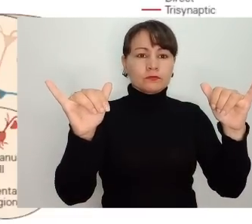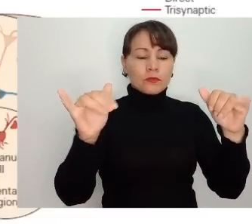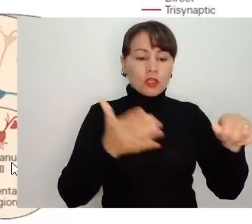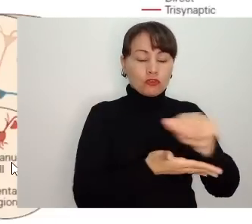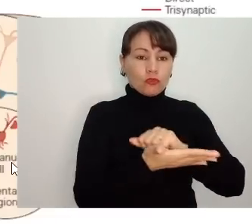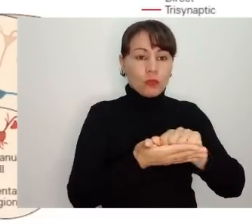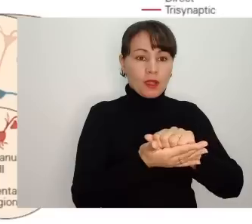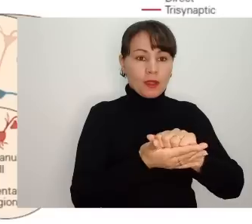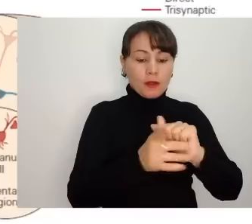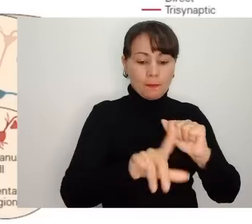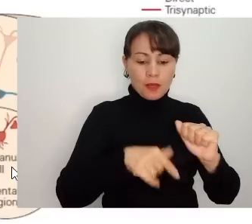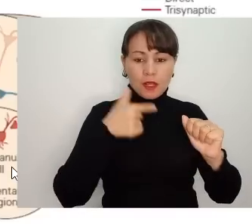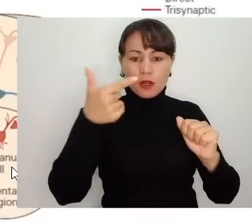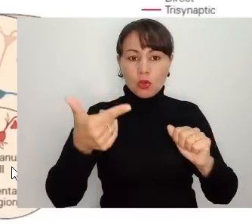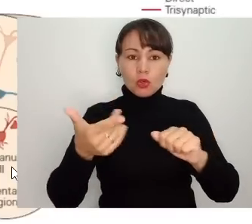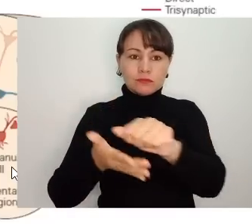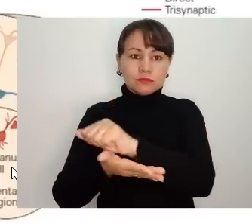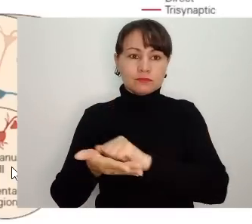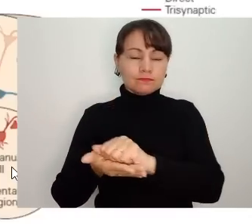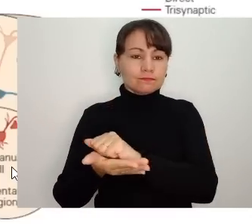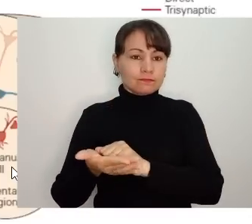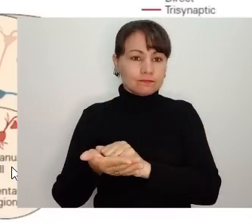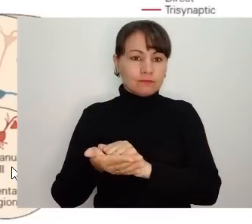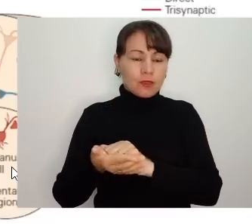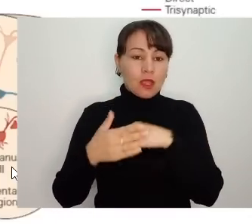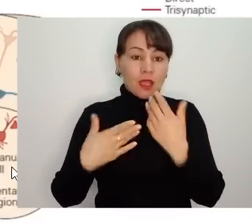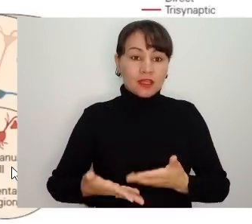informações de uma região para outra,